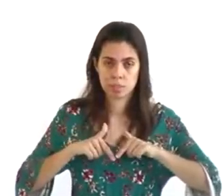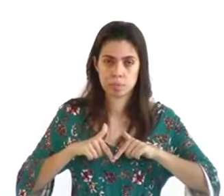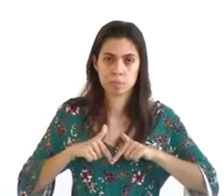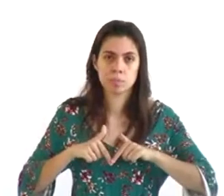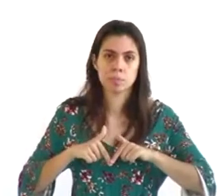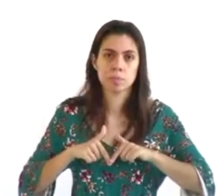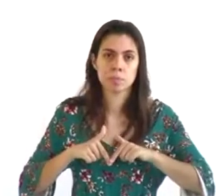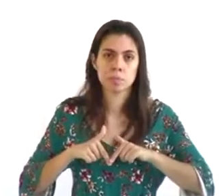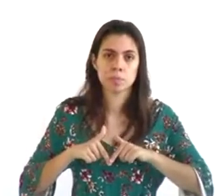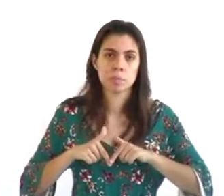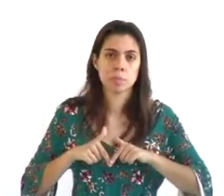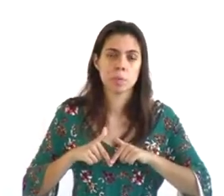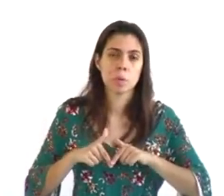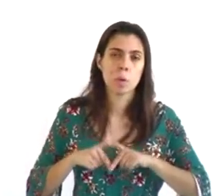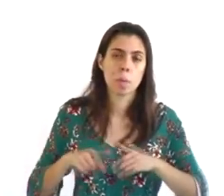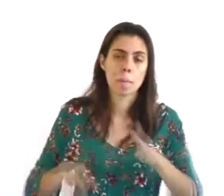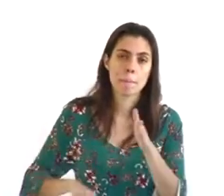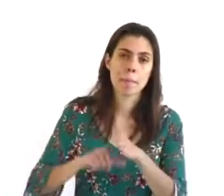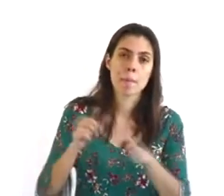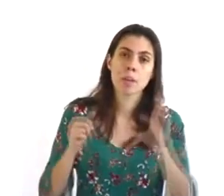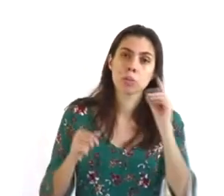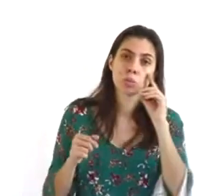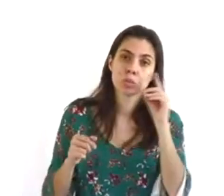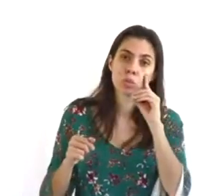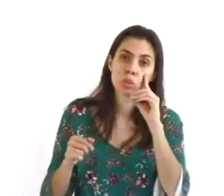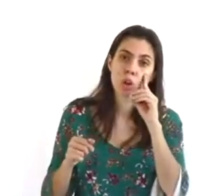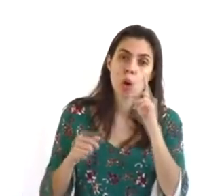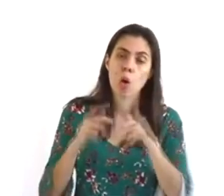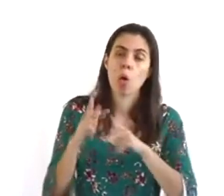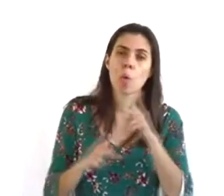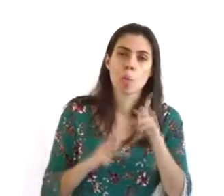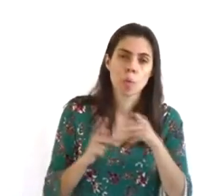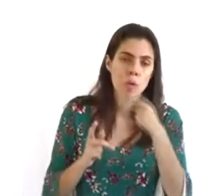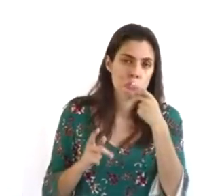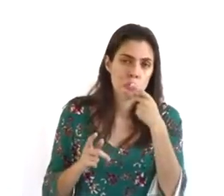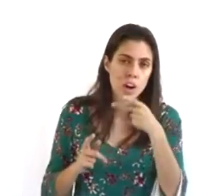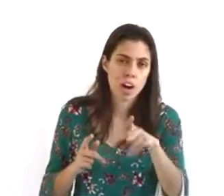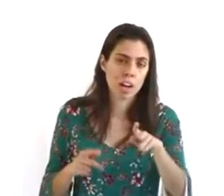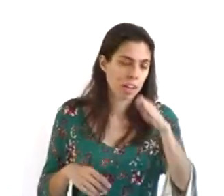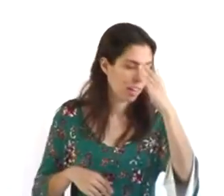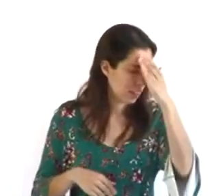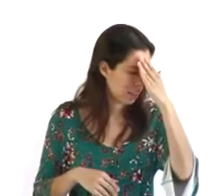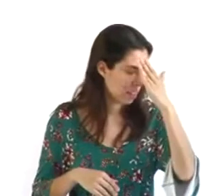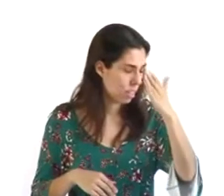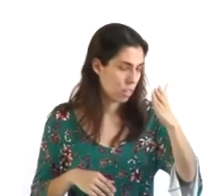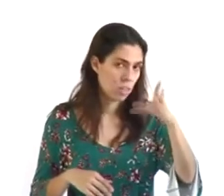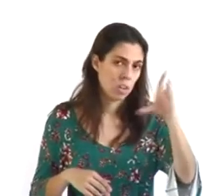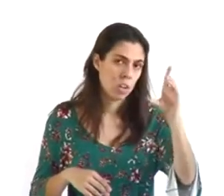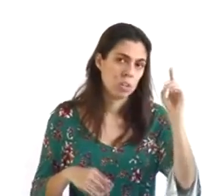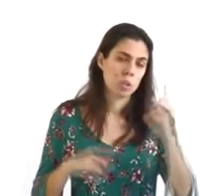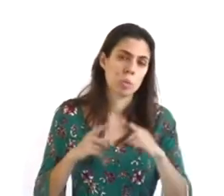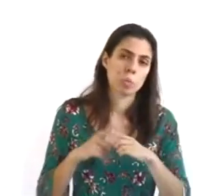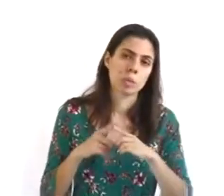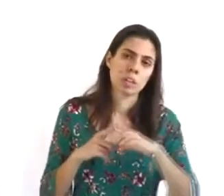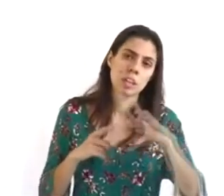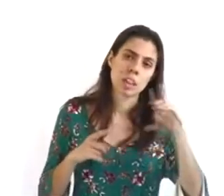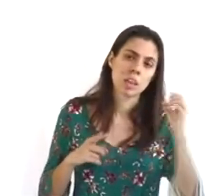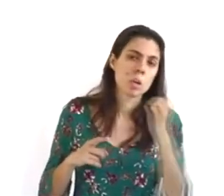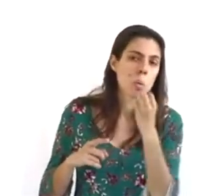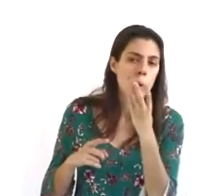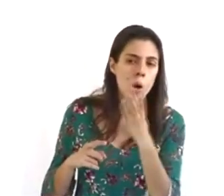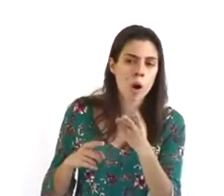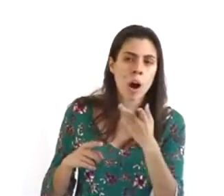na inauguração do templo. O povo também diz: rendei graças ao Senhor, porque Ele é bom, porque a